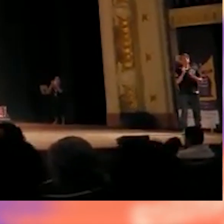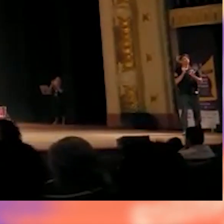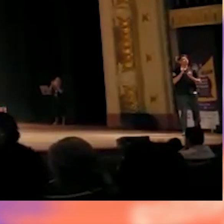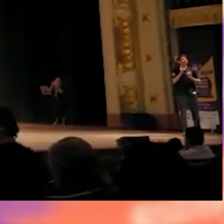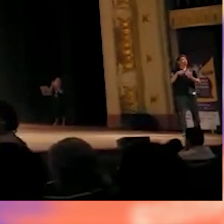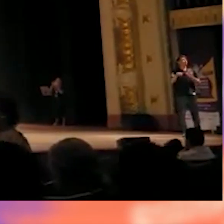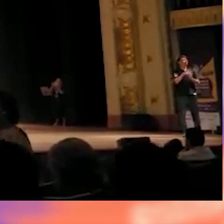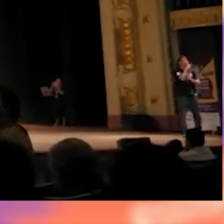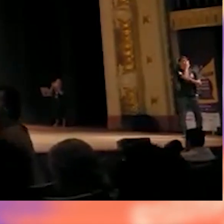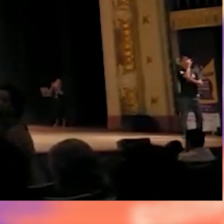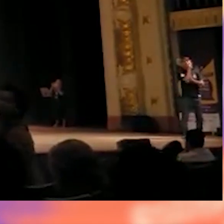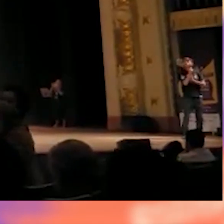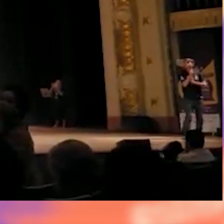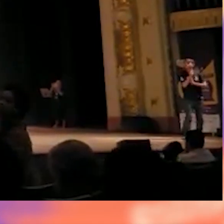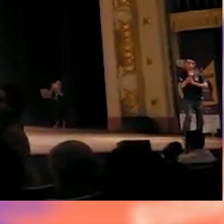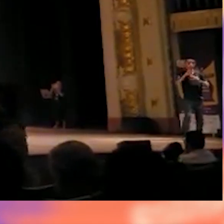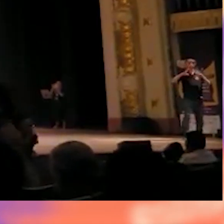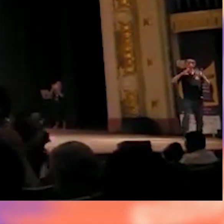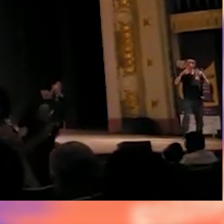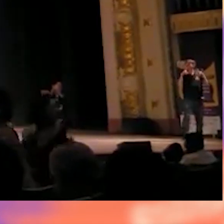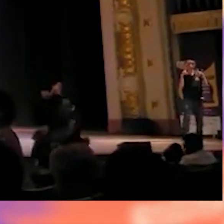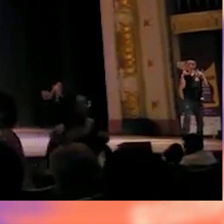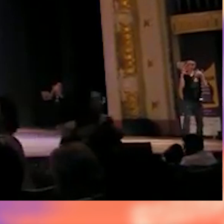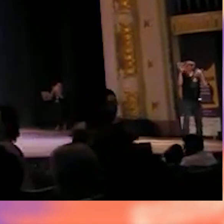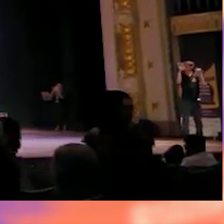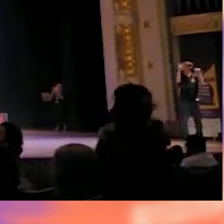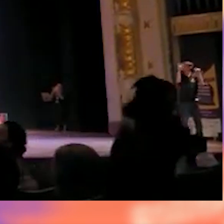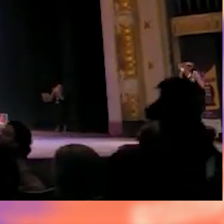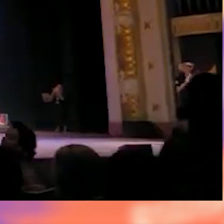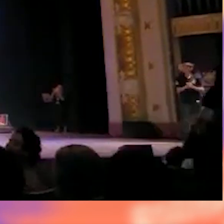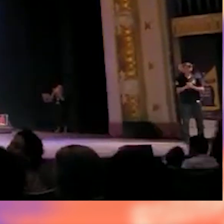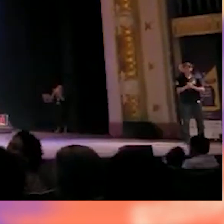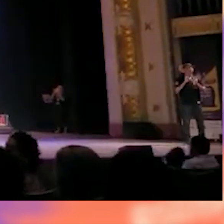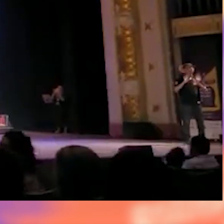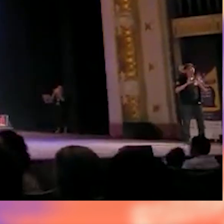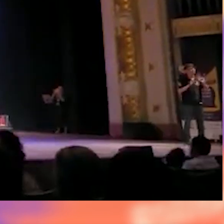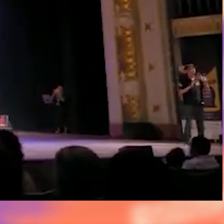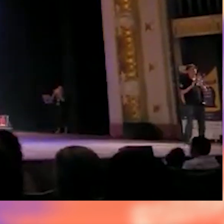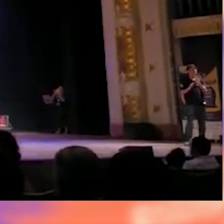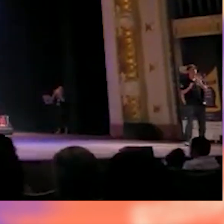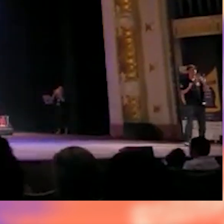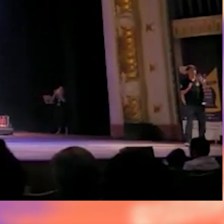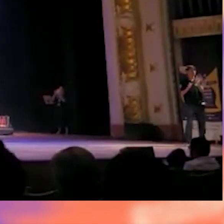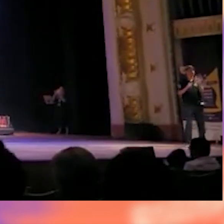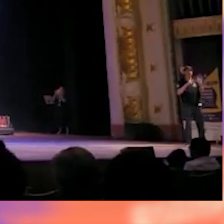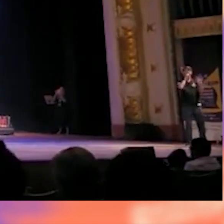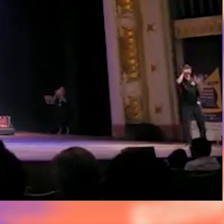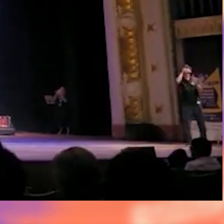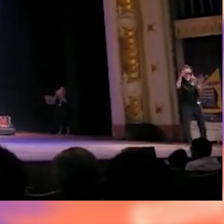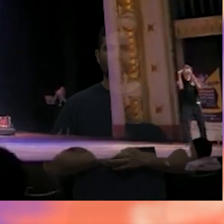se achar onde para a flor,